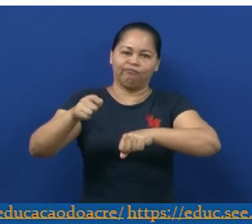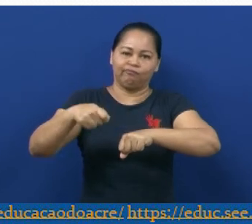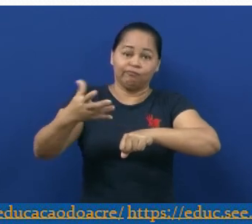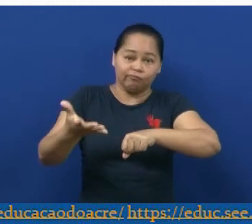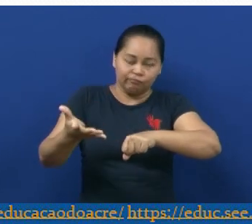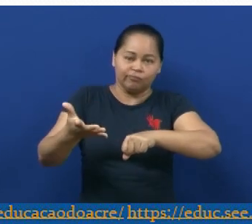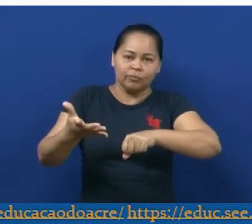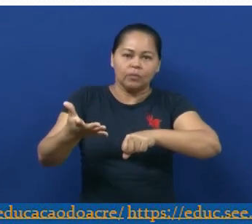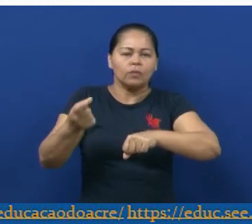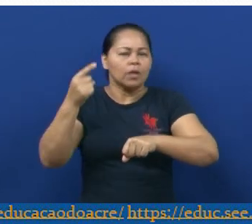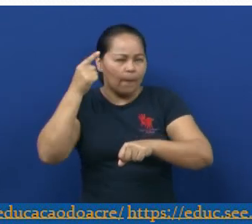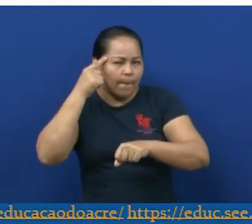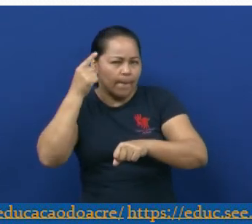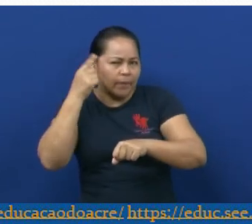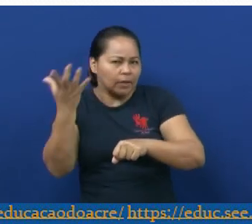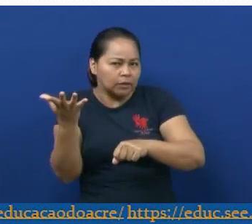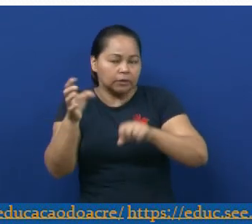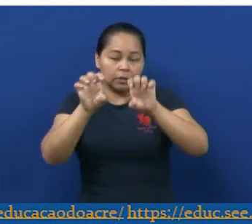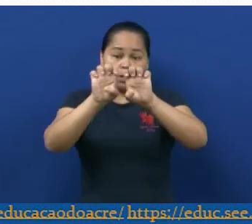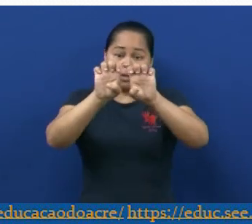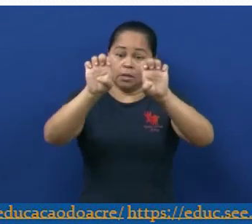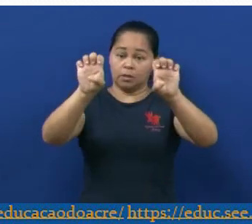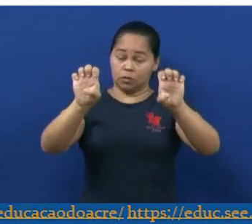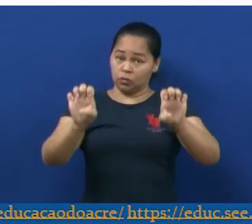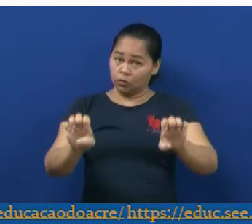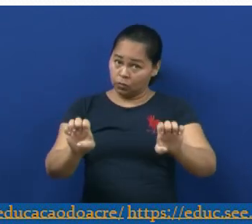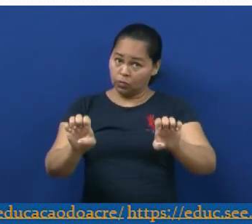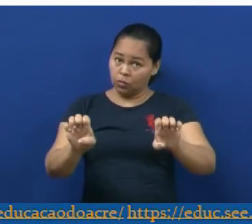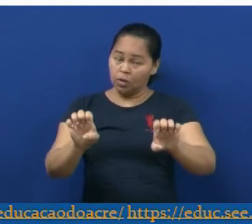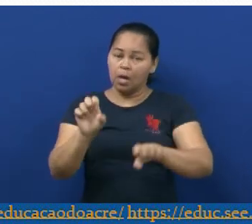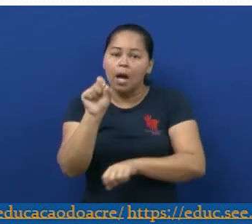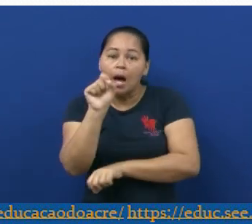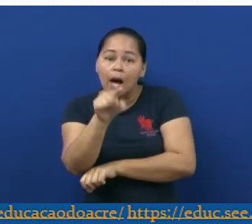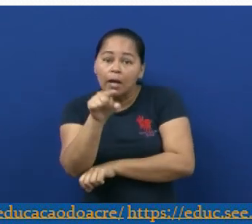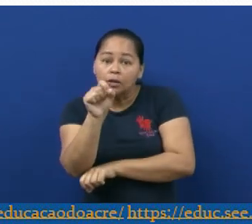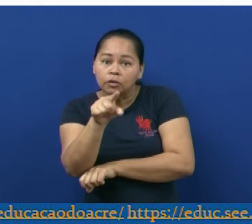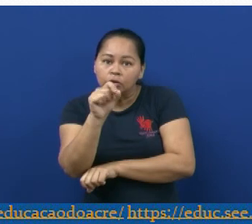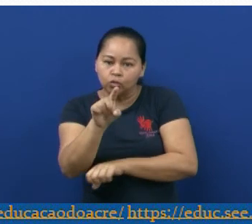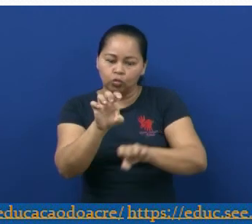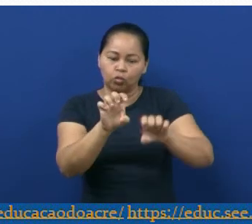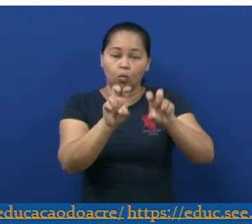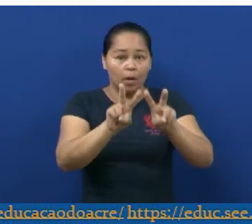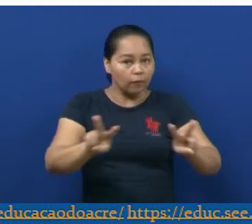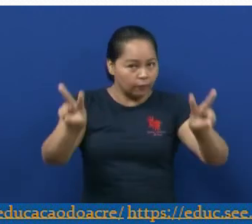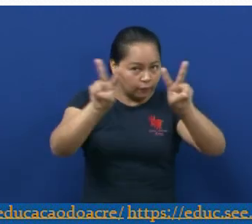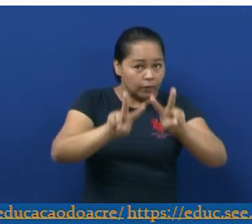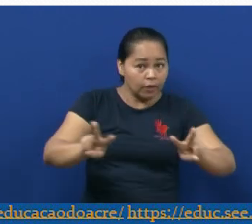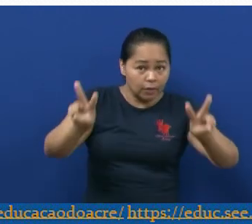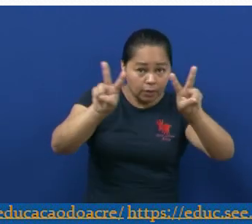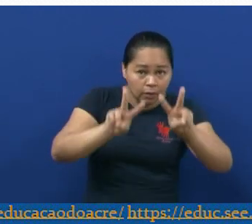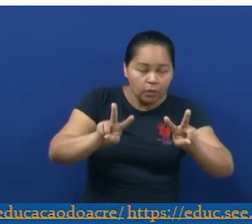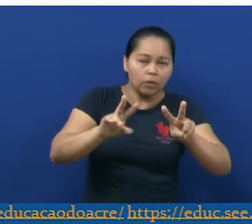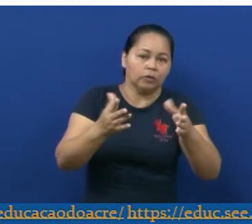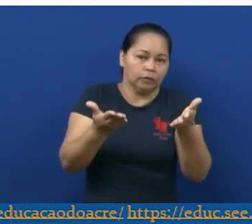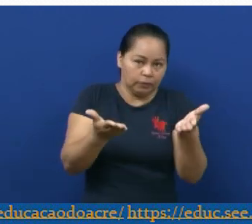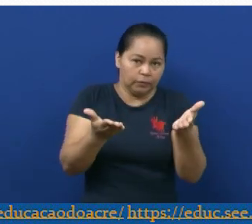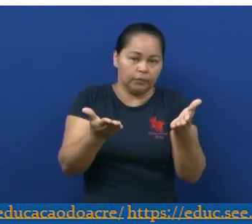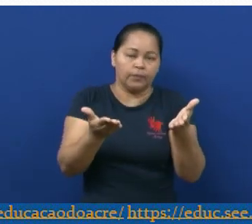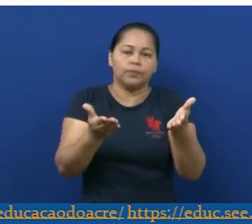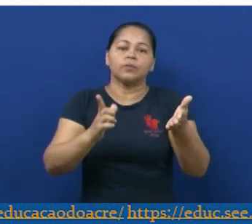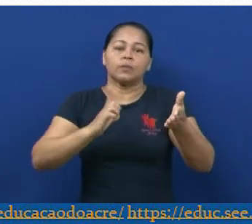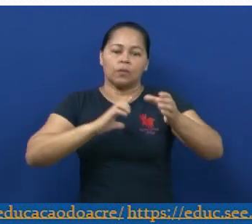Então, imaginem que essa estrutura em azul é o vírus. O vírus, então, tem